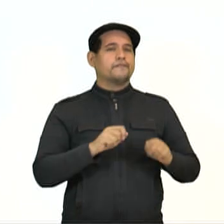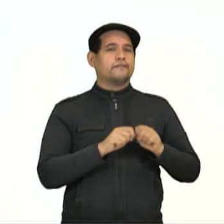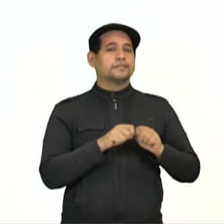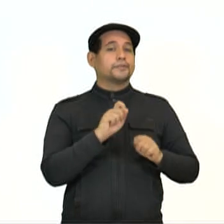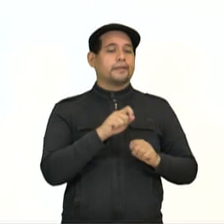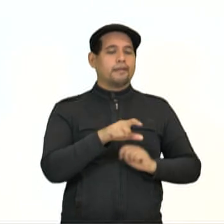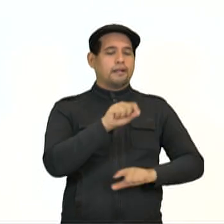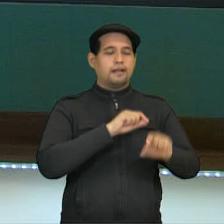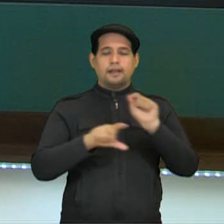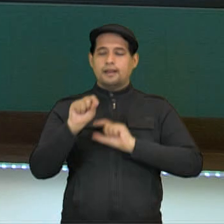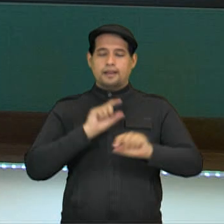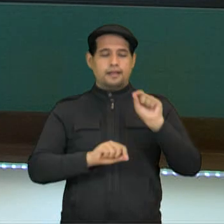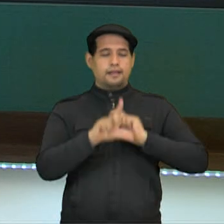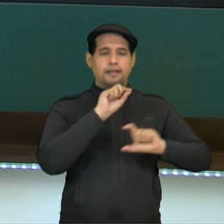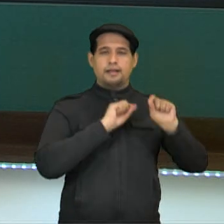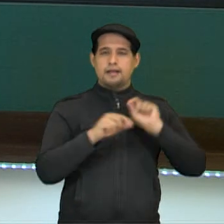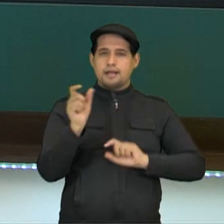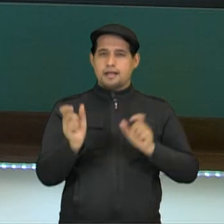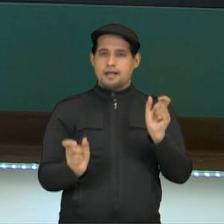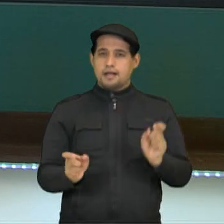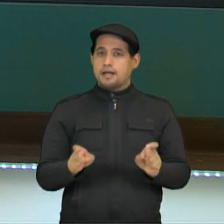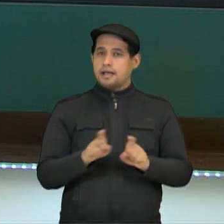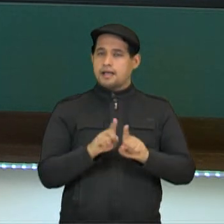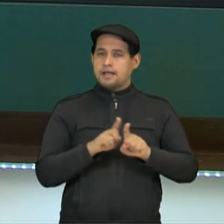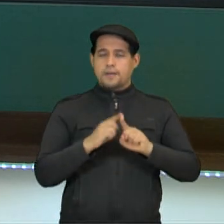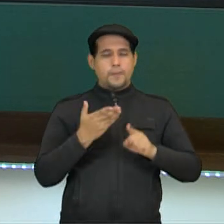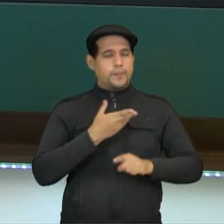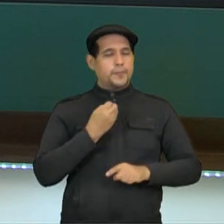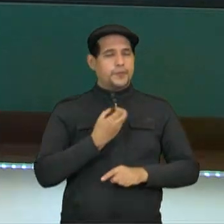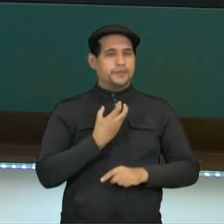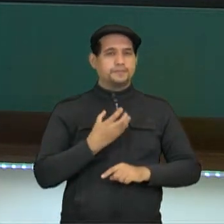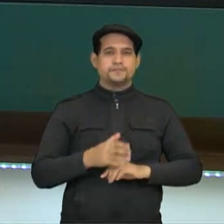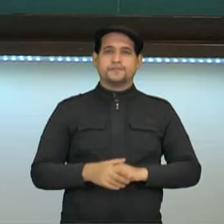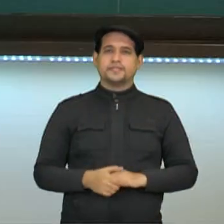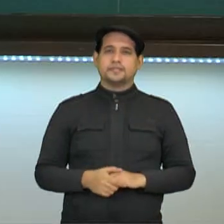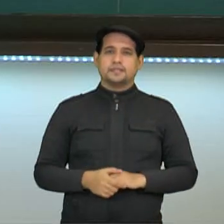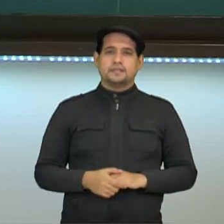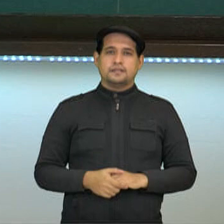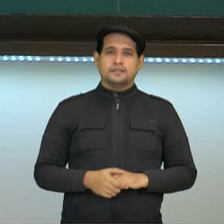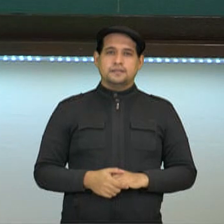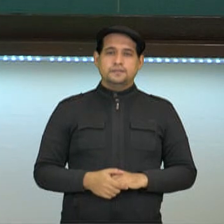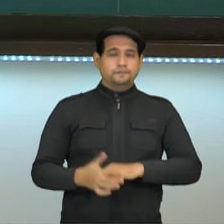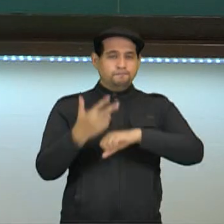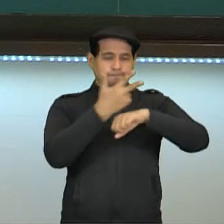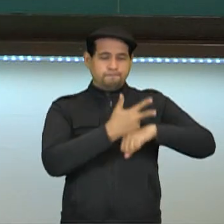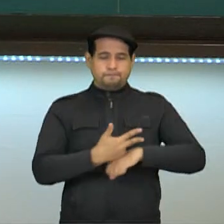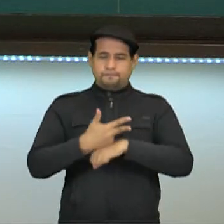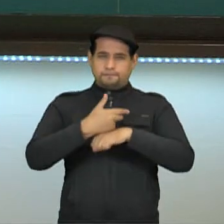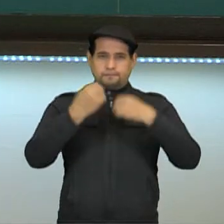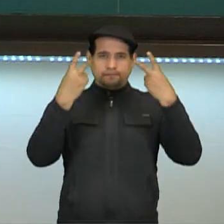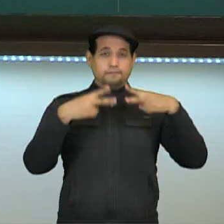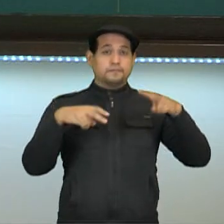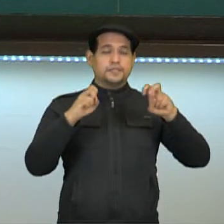como selecionador dessas características mais favoráveis. Nesse vídeo nós